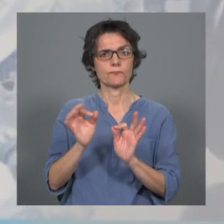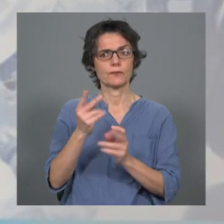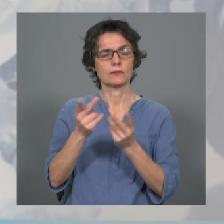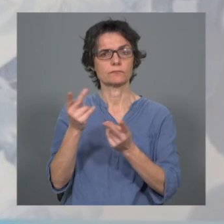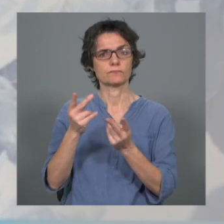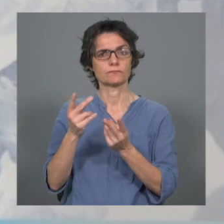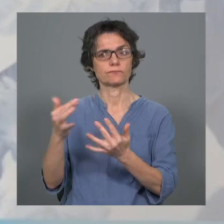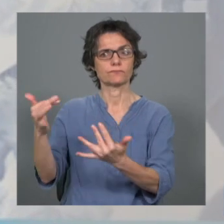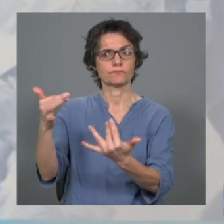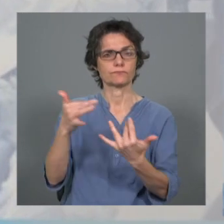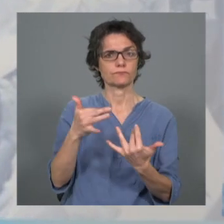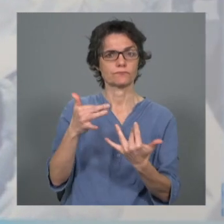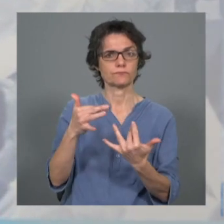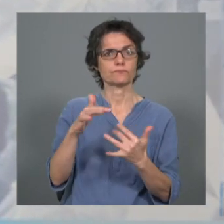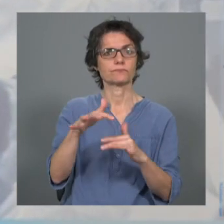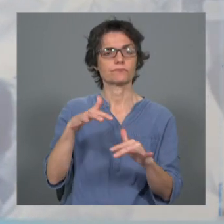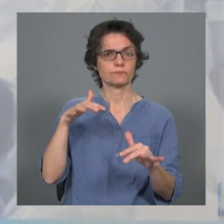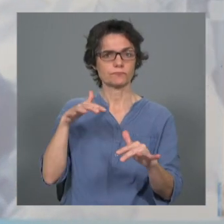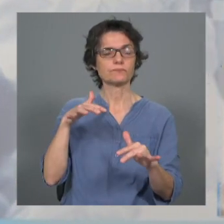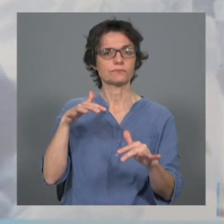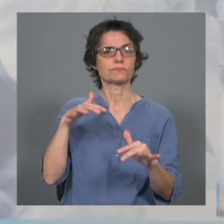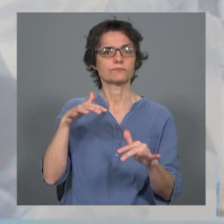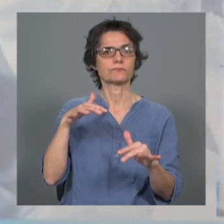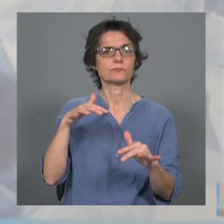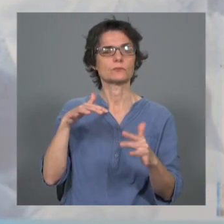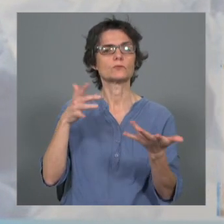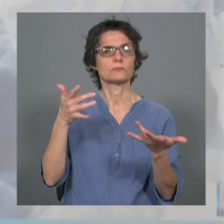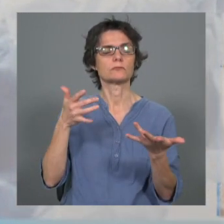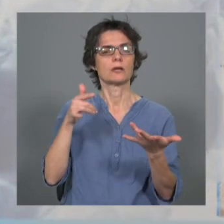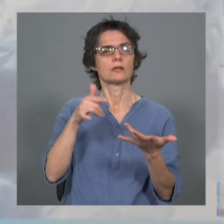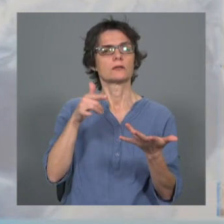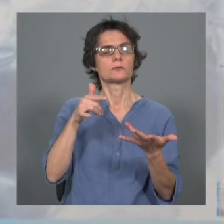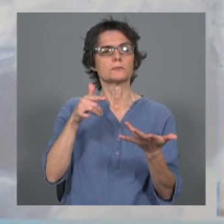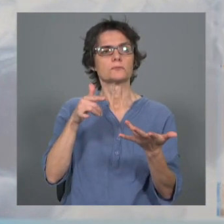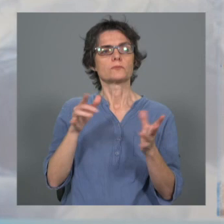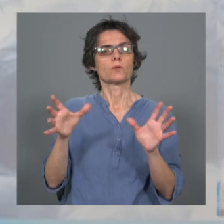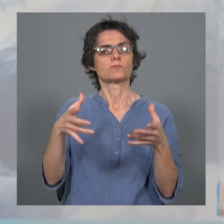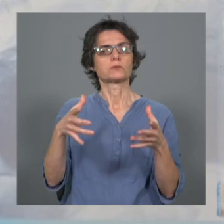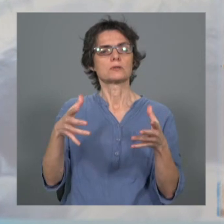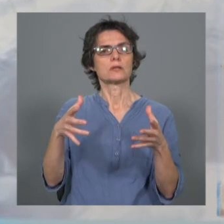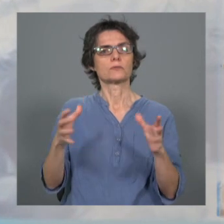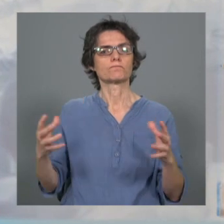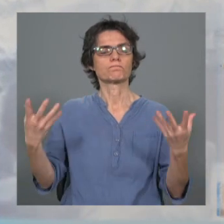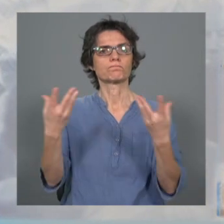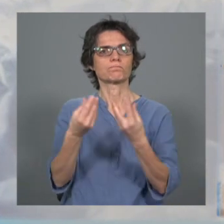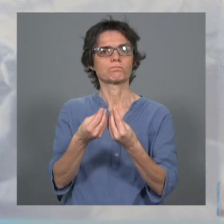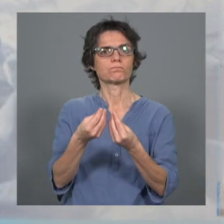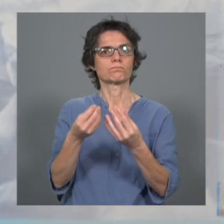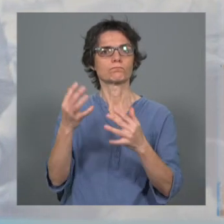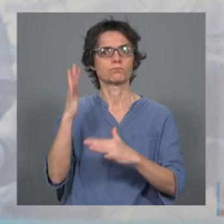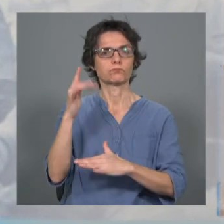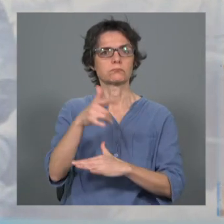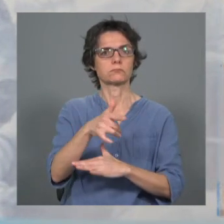toda a Diocese, que envolveu todas as suas comunidades. É uma realidade que queremos olhar com o cônego Rui